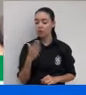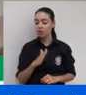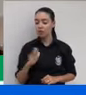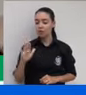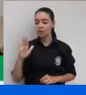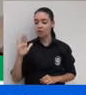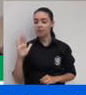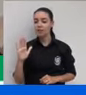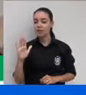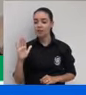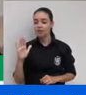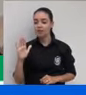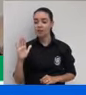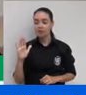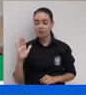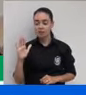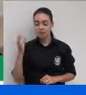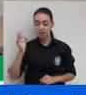mês